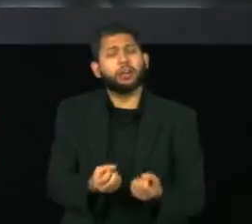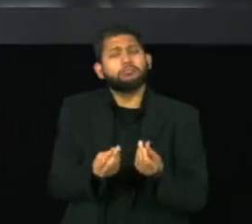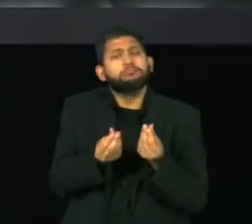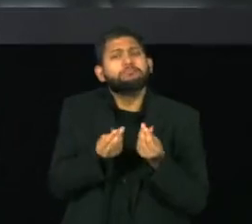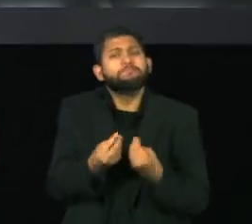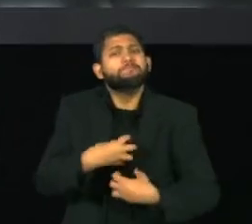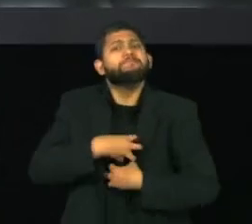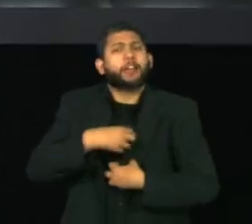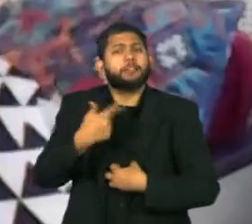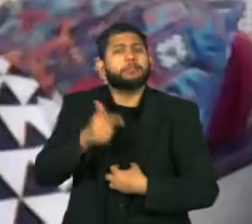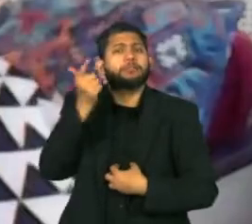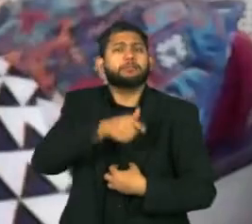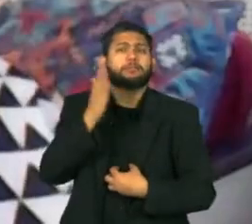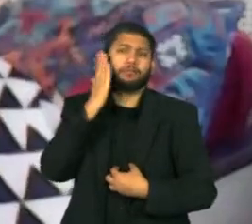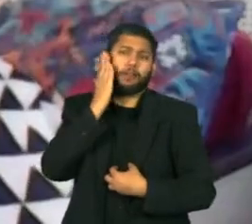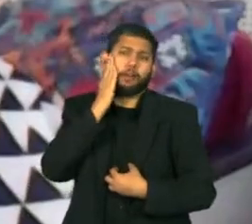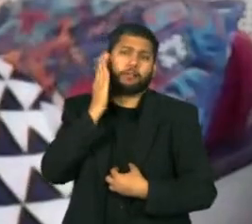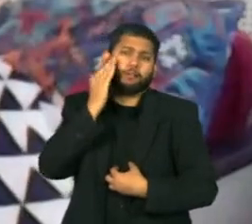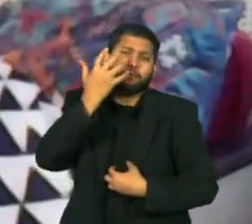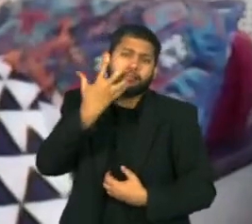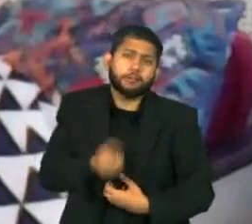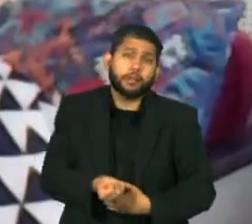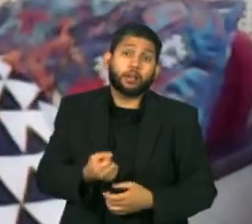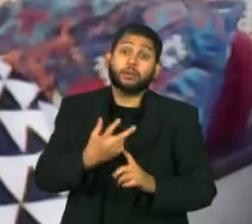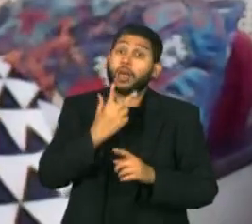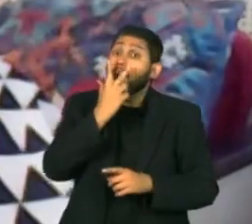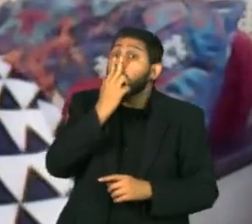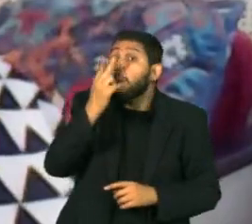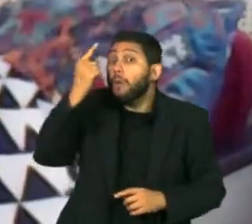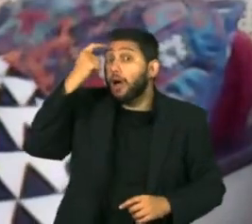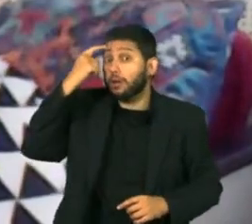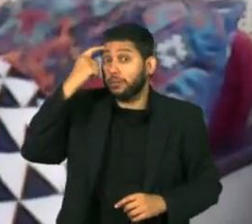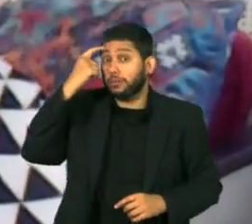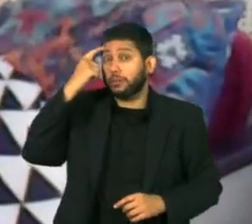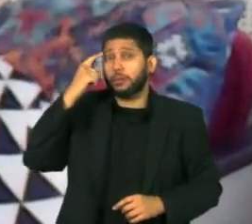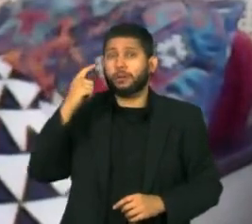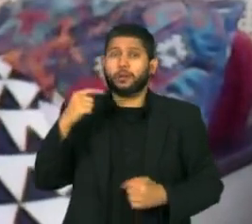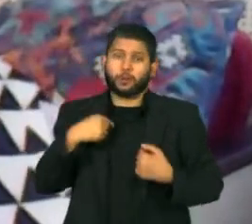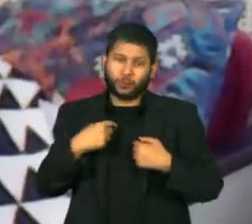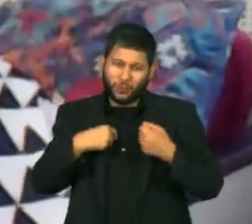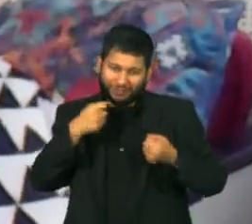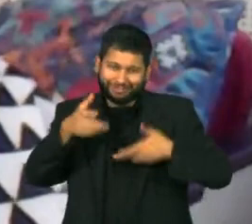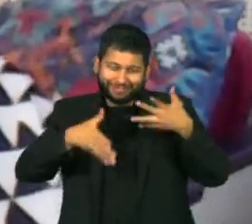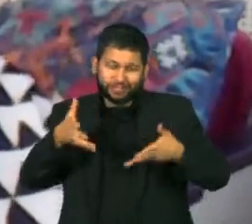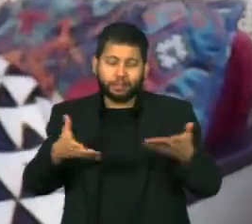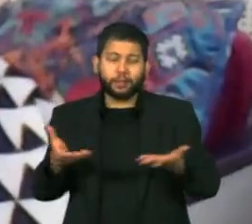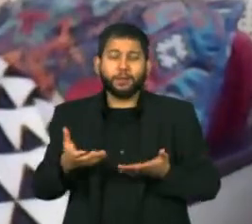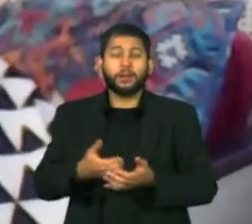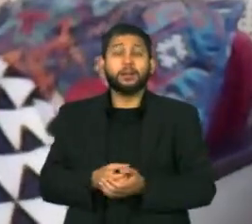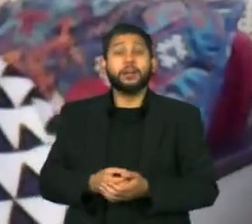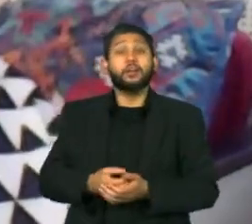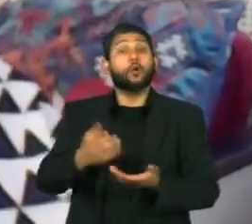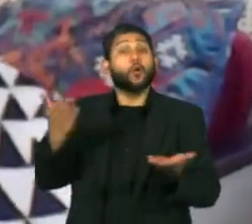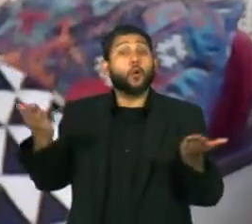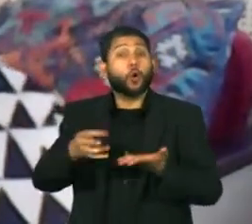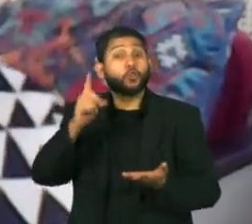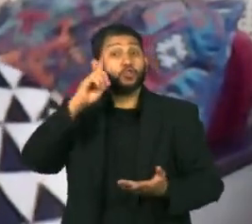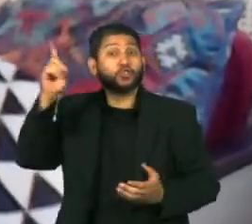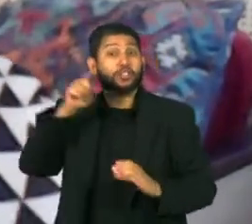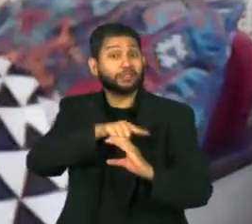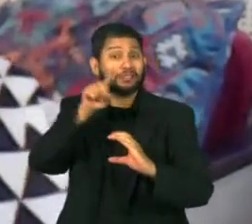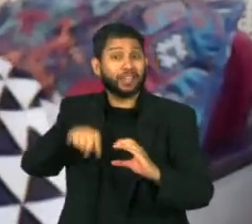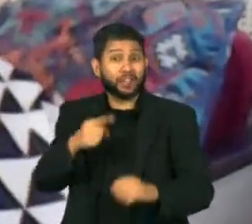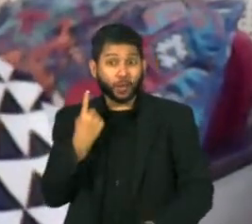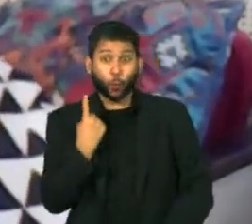ela vai entender, né? Então, eu acho que, assim, como eu estou te dizendo, né, Aldo, o dia da ciência não é